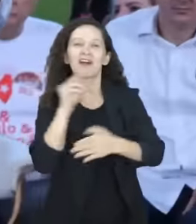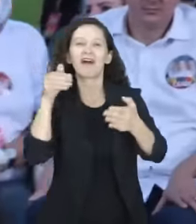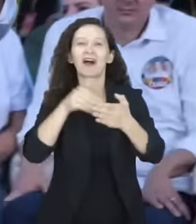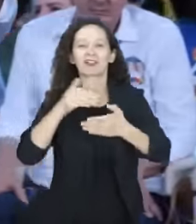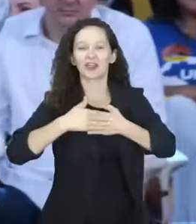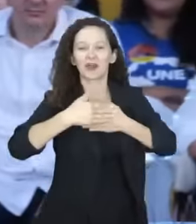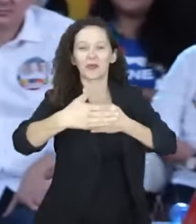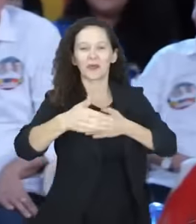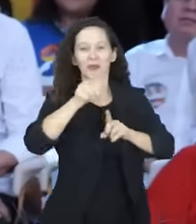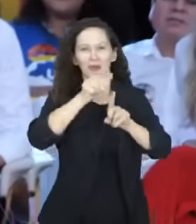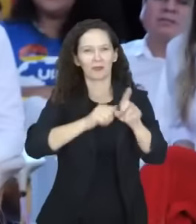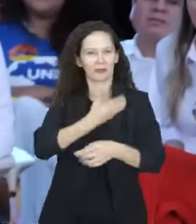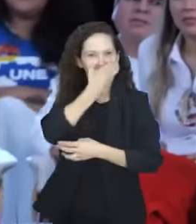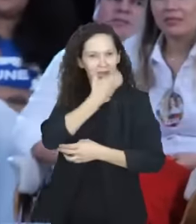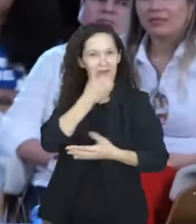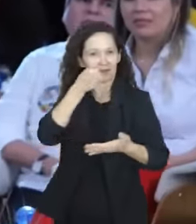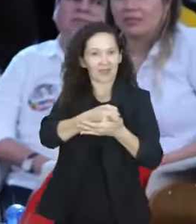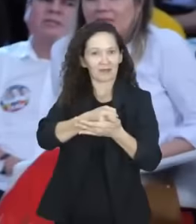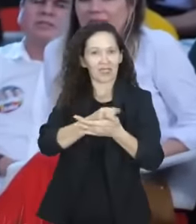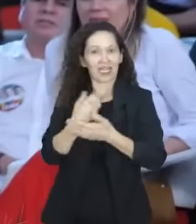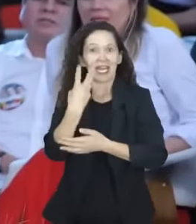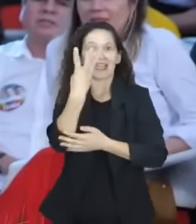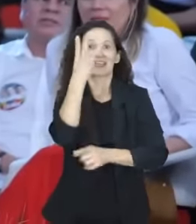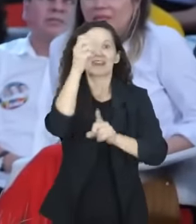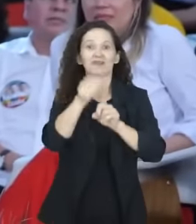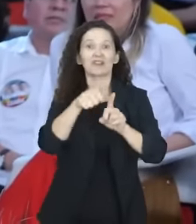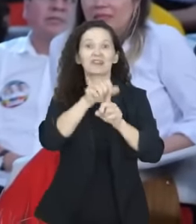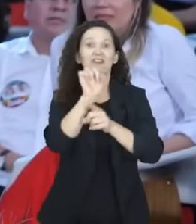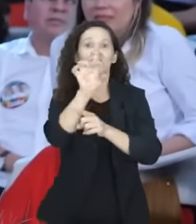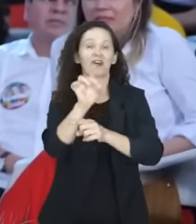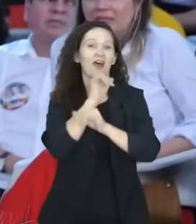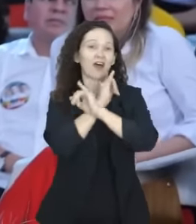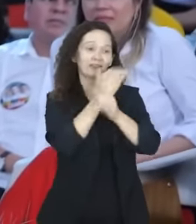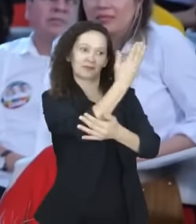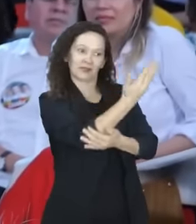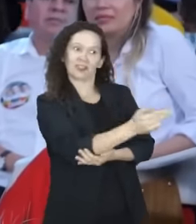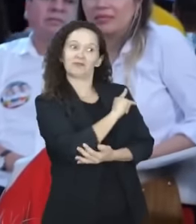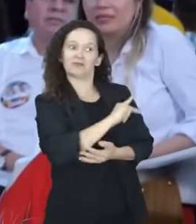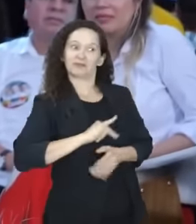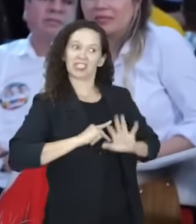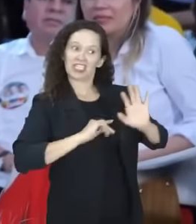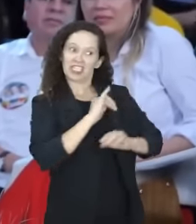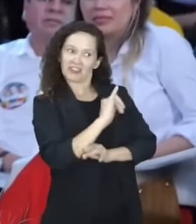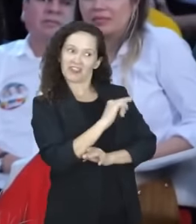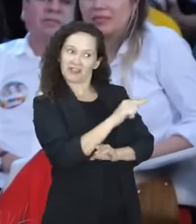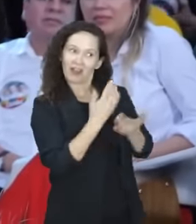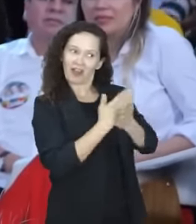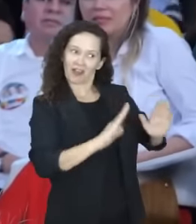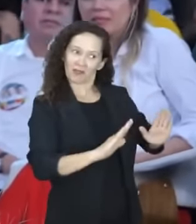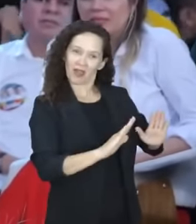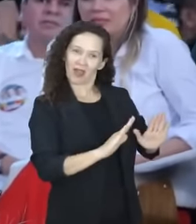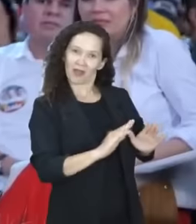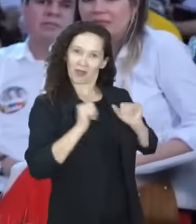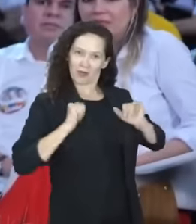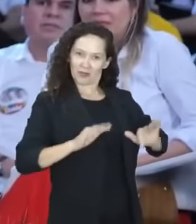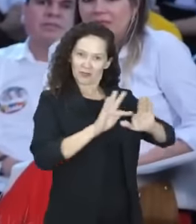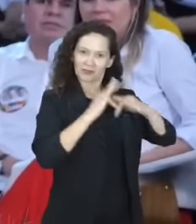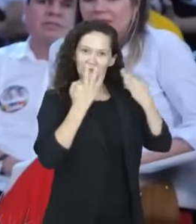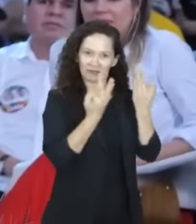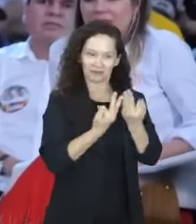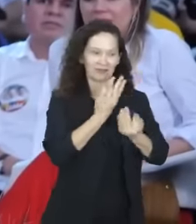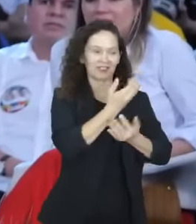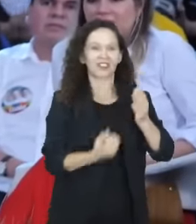pagar 3 meses, porque disseram para ele: olha, se você acabar com o Bolsa Família e você criar um auxílio